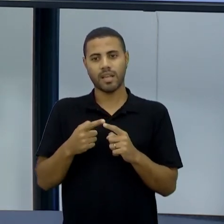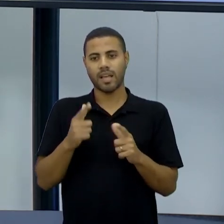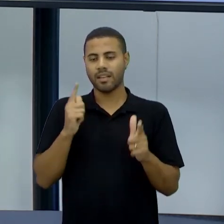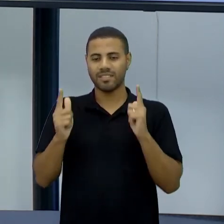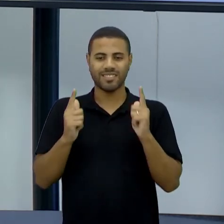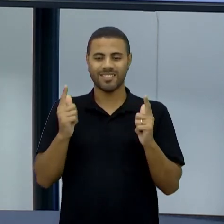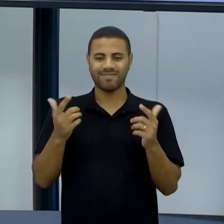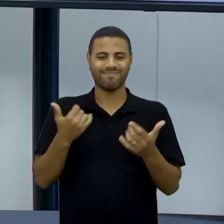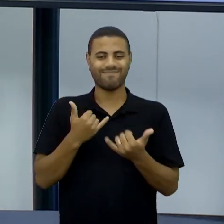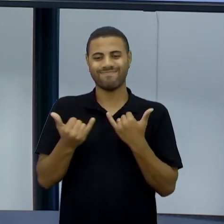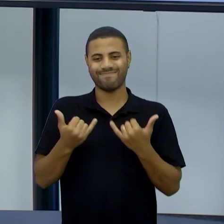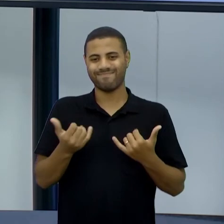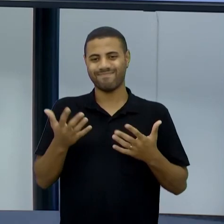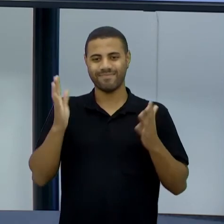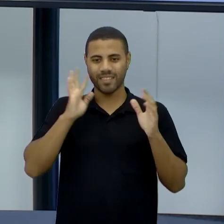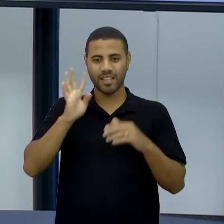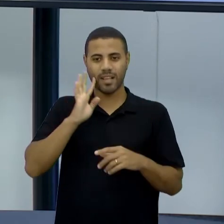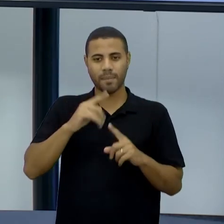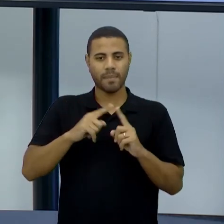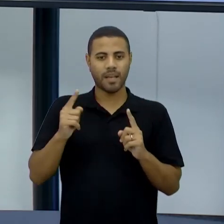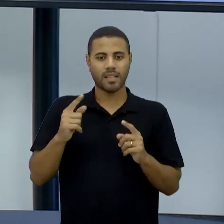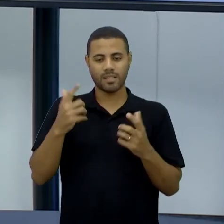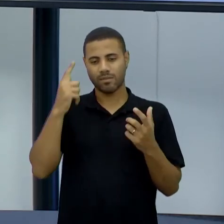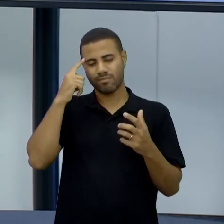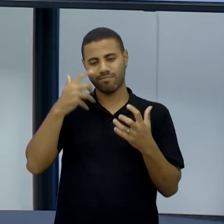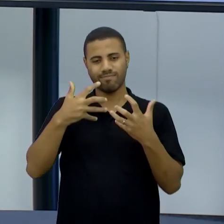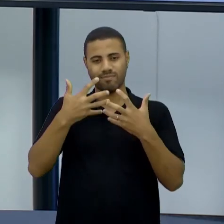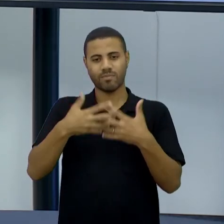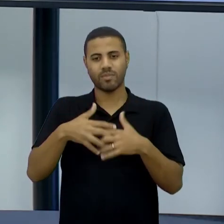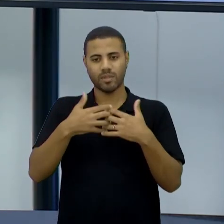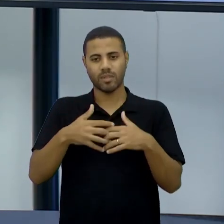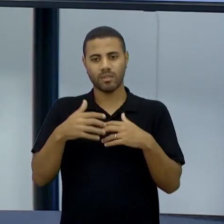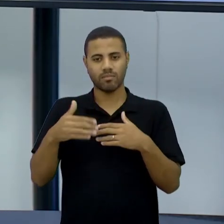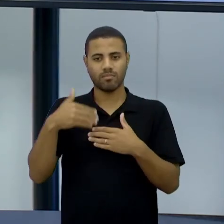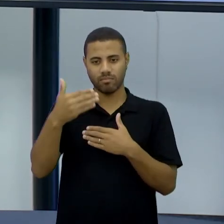divertida, né? E me acesse aí e espere o